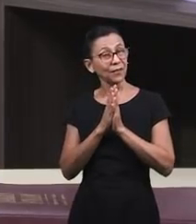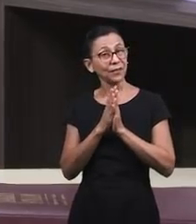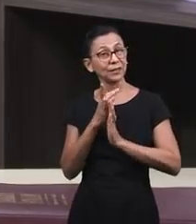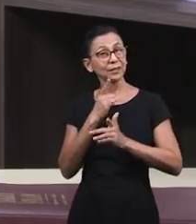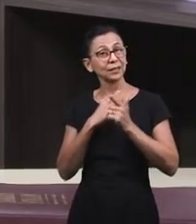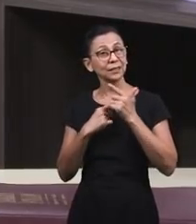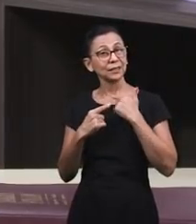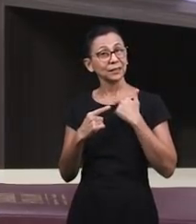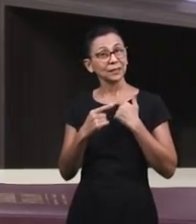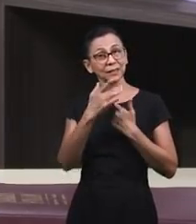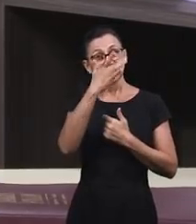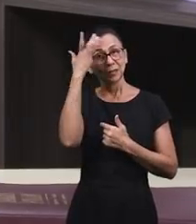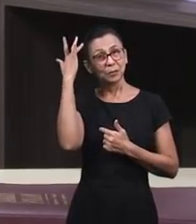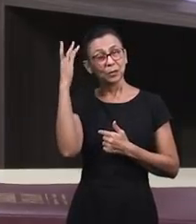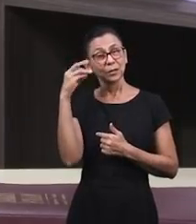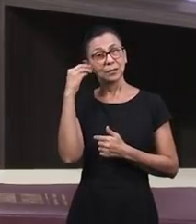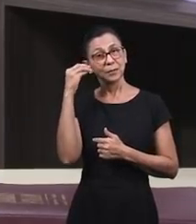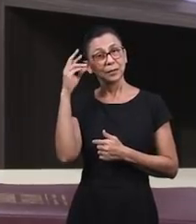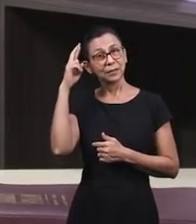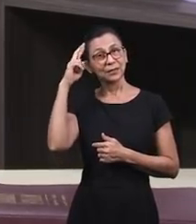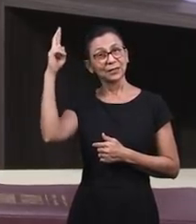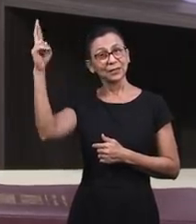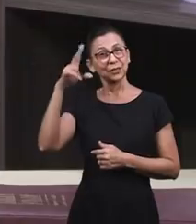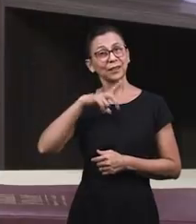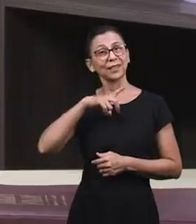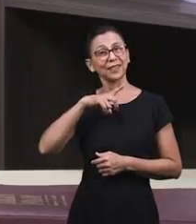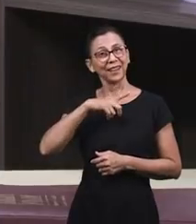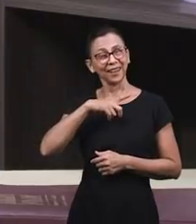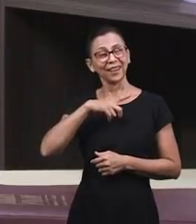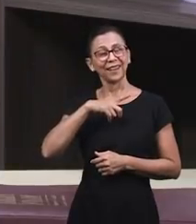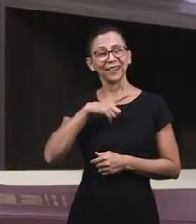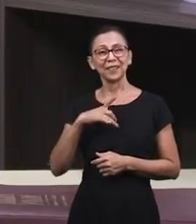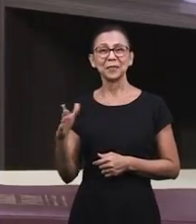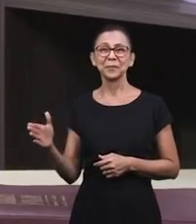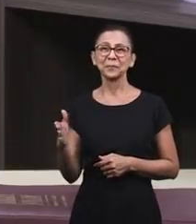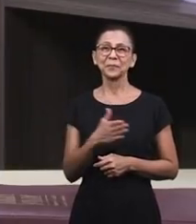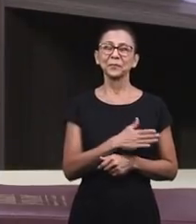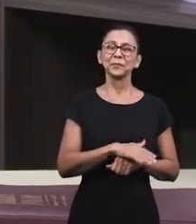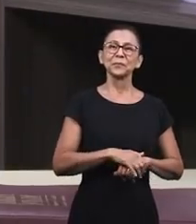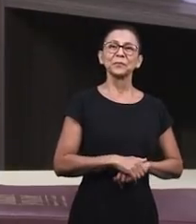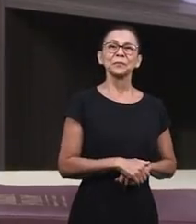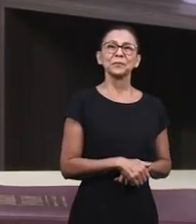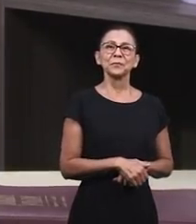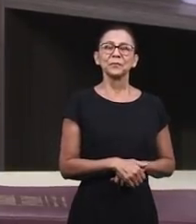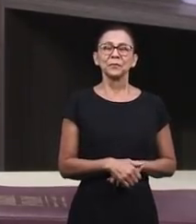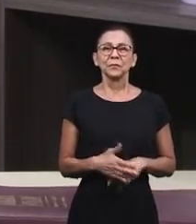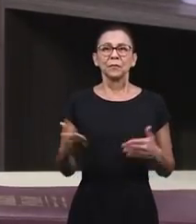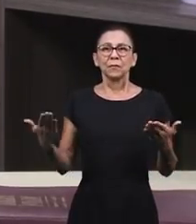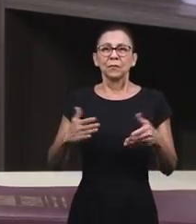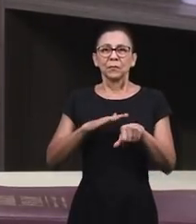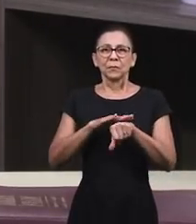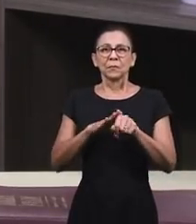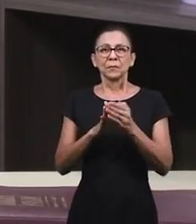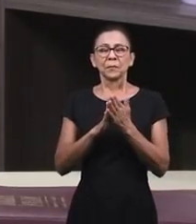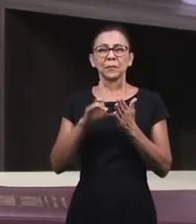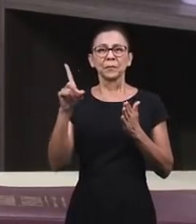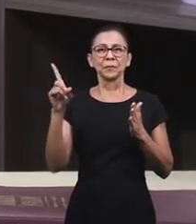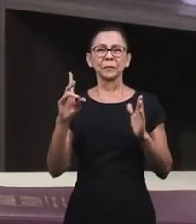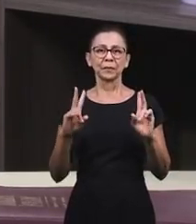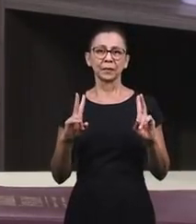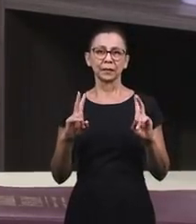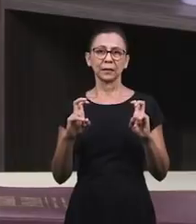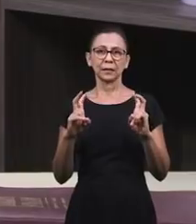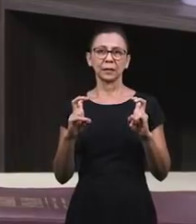que vivam uma experiência com o Senhor. E nós estamos aqui na segunda edição do programa Conversas Bíblicas com o tema A